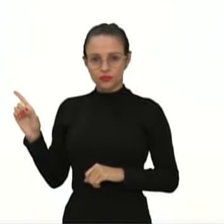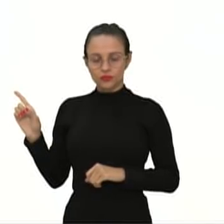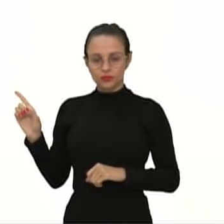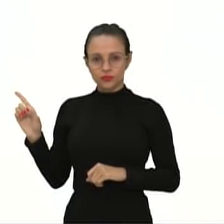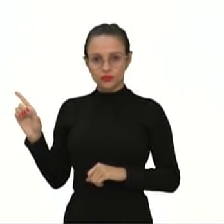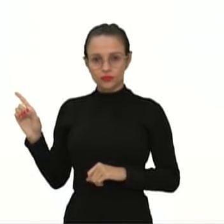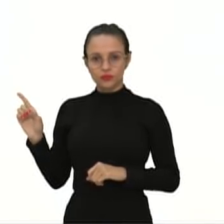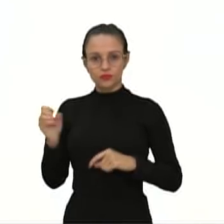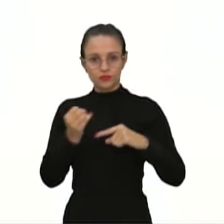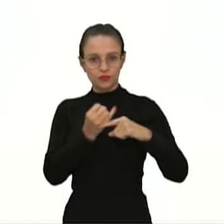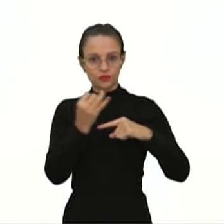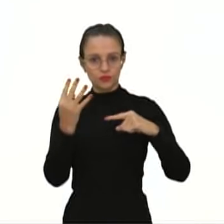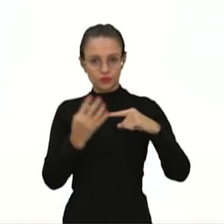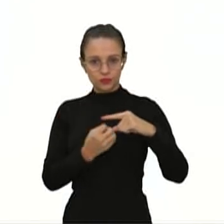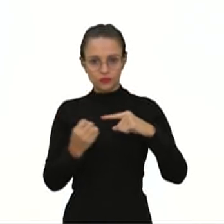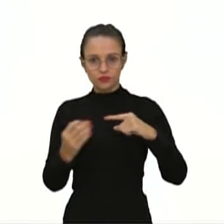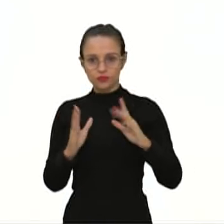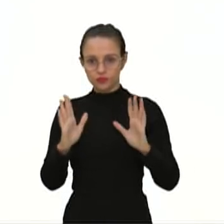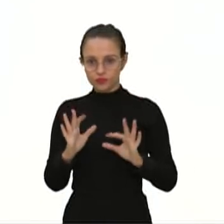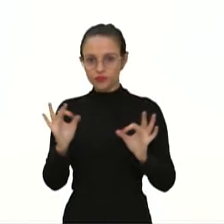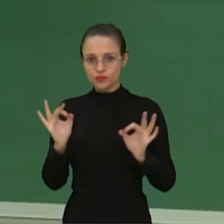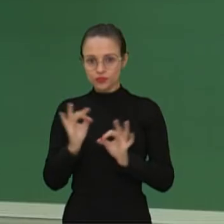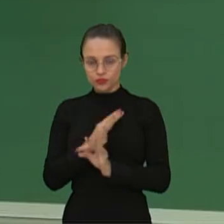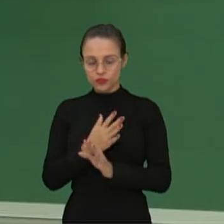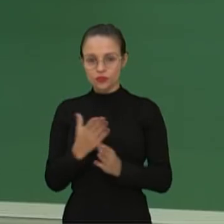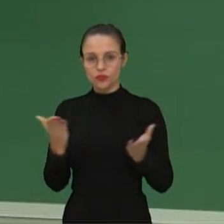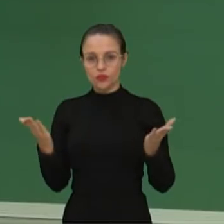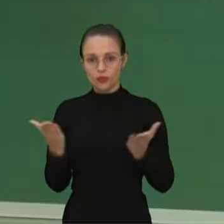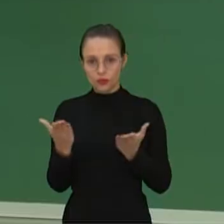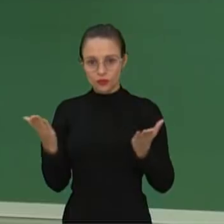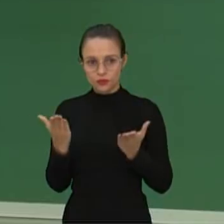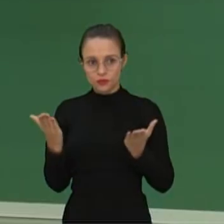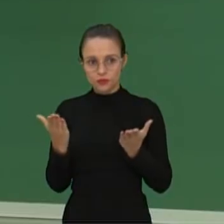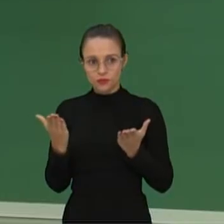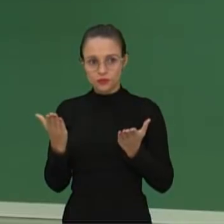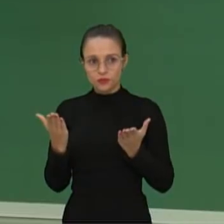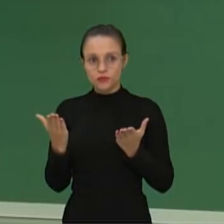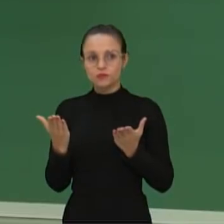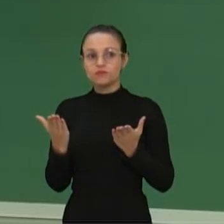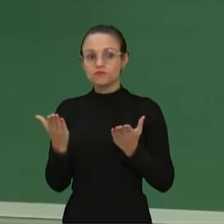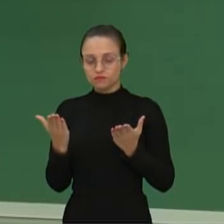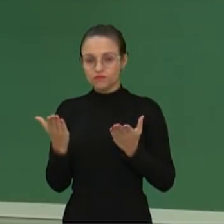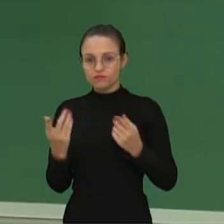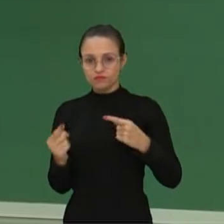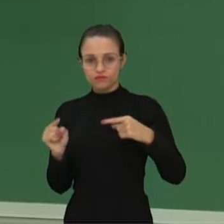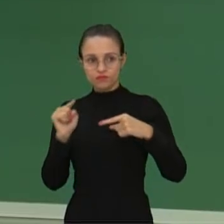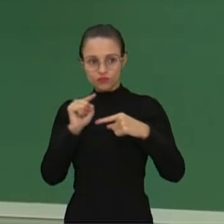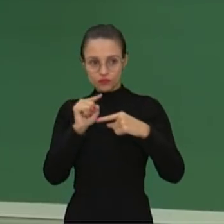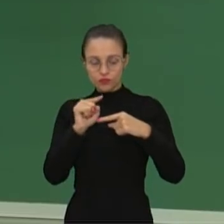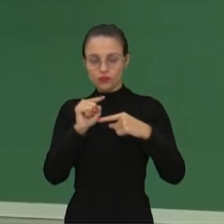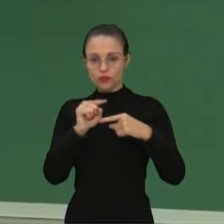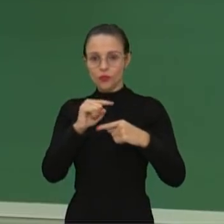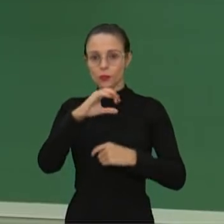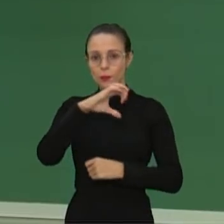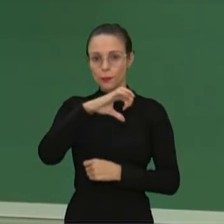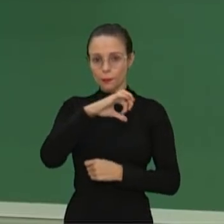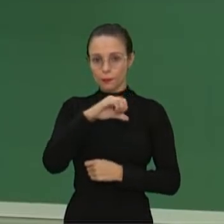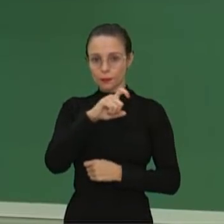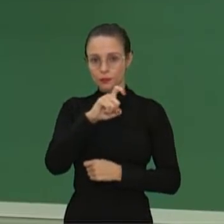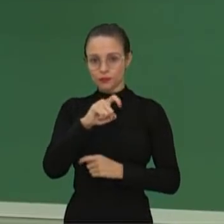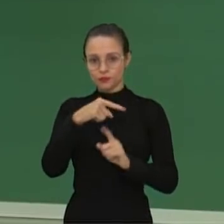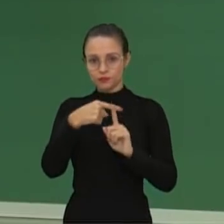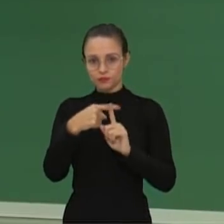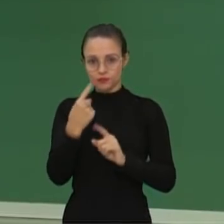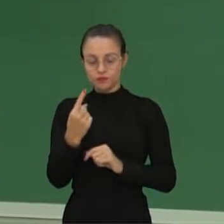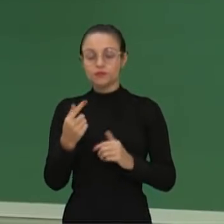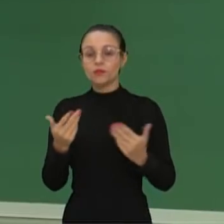as nossas frações equivalentes e agora eu já posso juntar o x ali do numerador, né? Então, 9 com mais o 1 vai